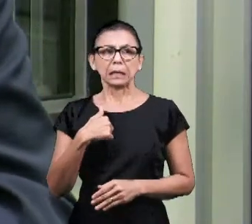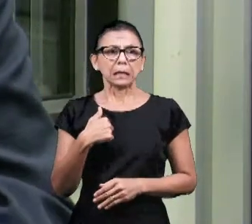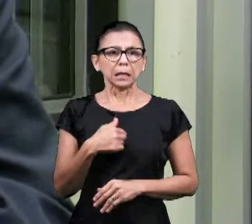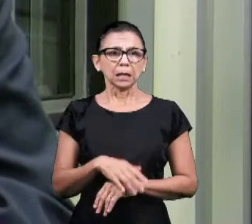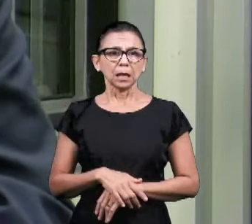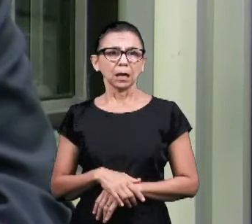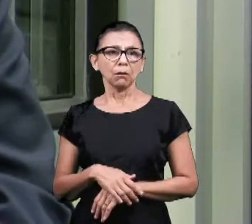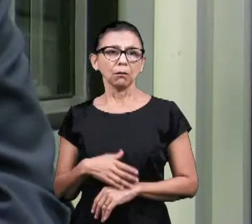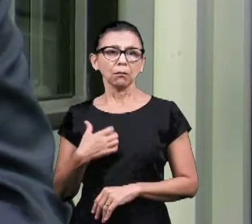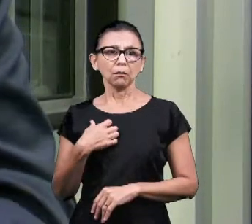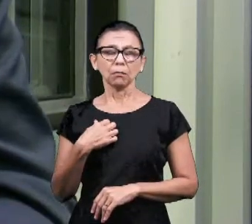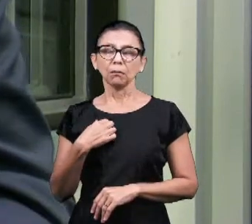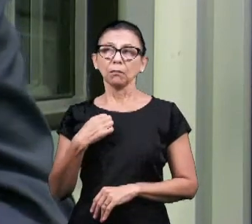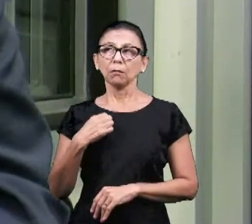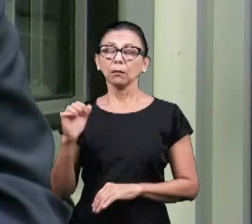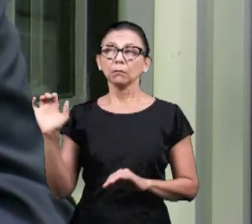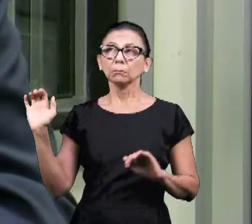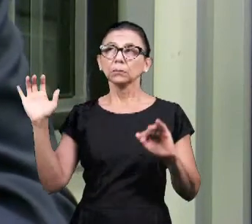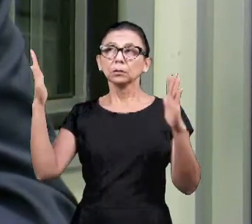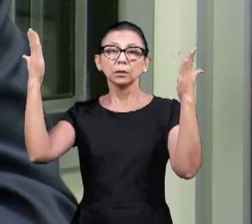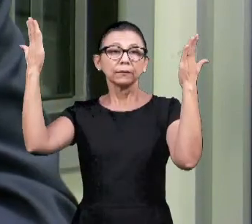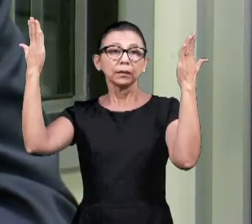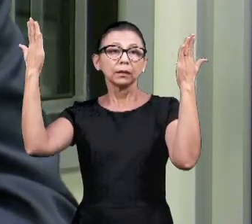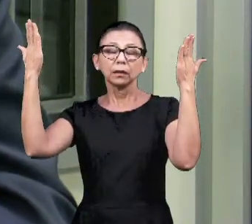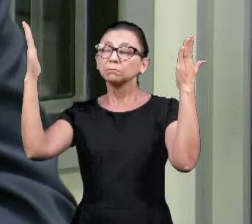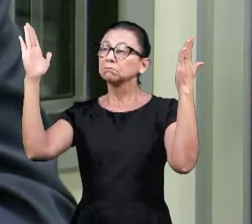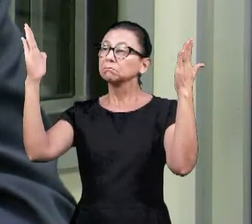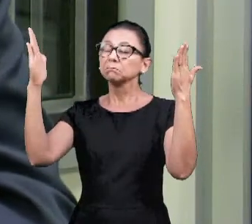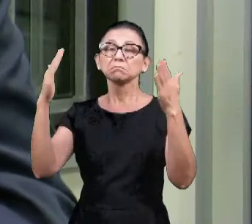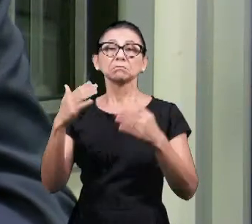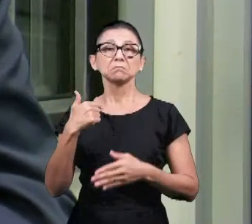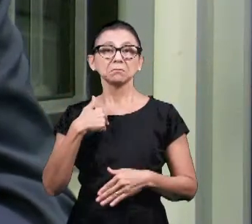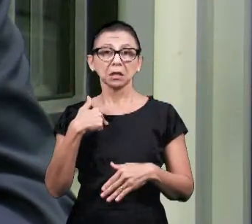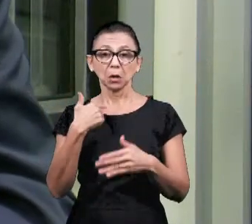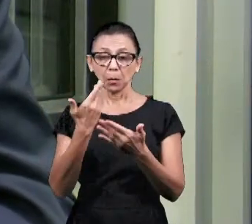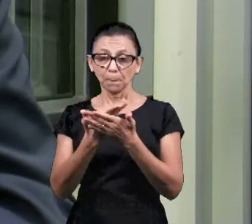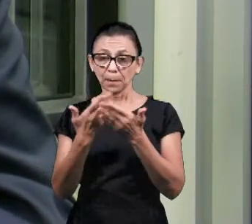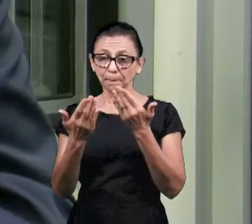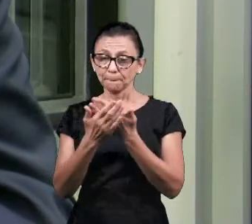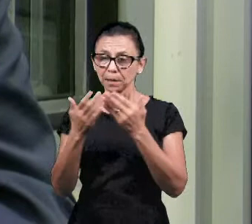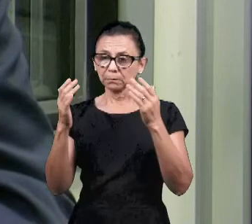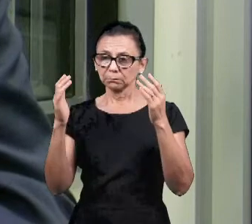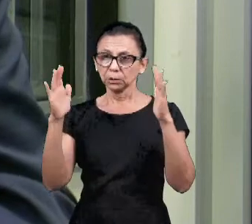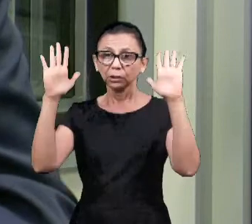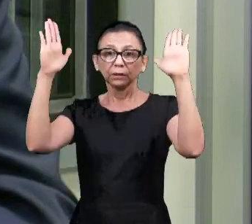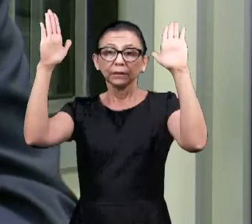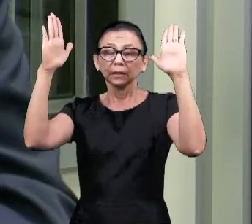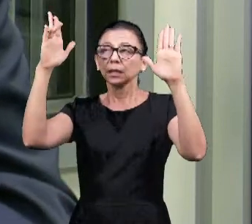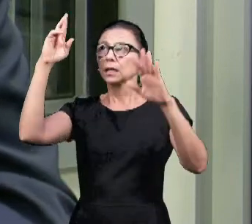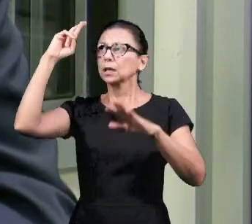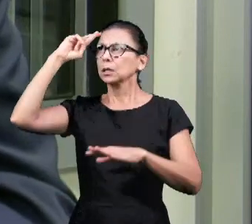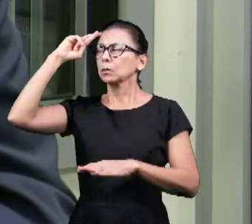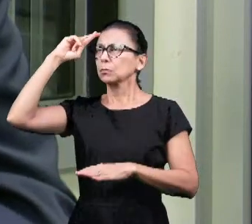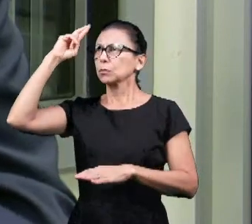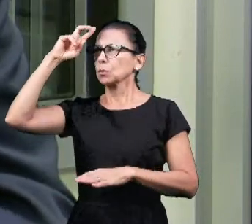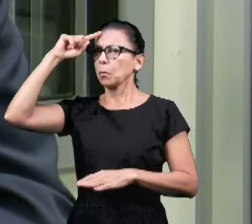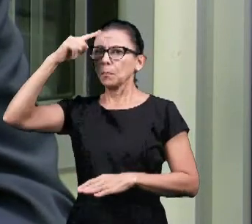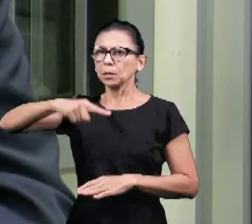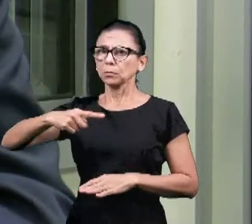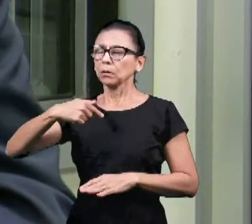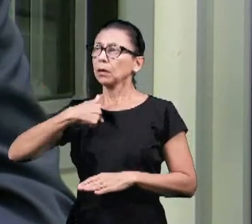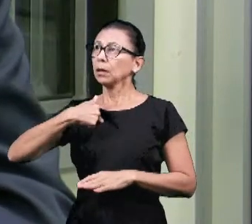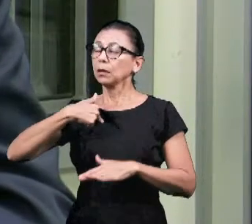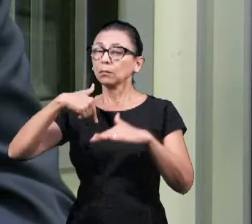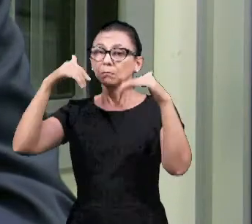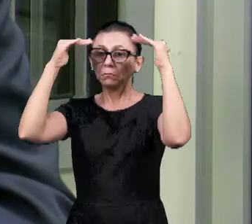na igreja, sem nenhum irmão falar. O Senhor mandou e eu obedeci. Eu não sei como que eu obedeci também. Foi uma coisa assim